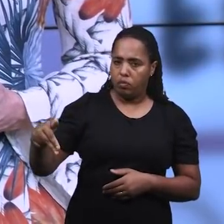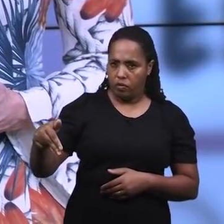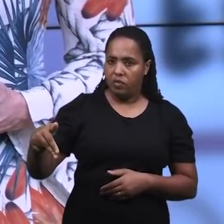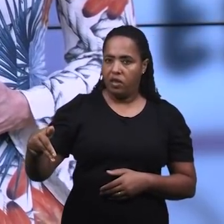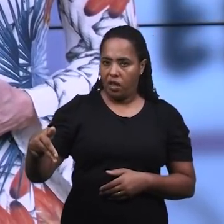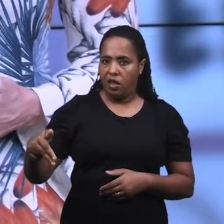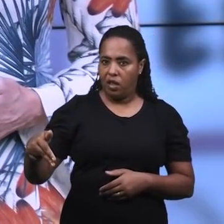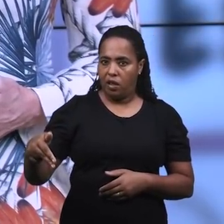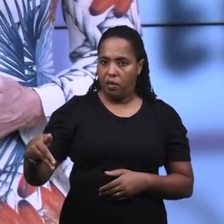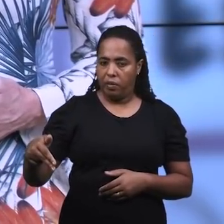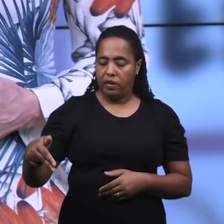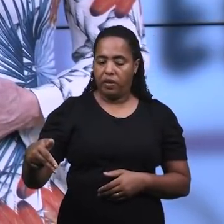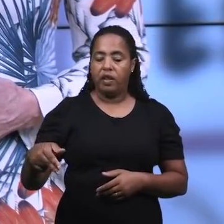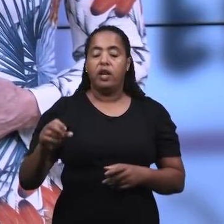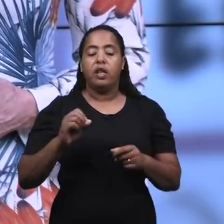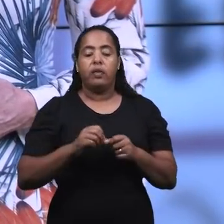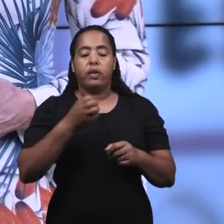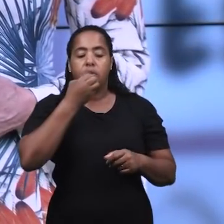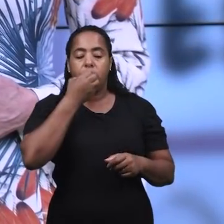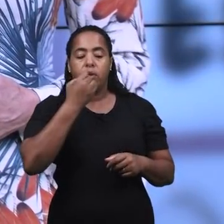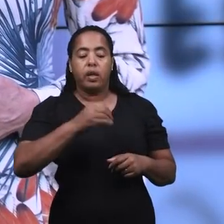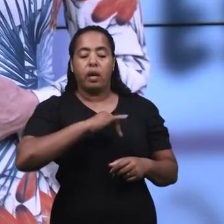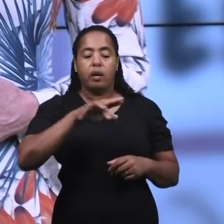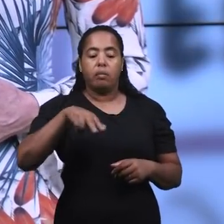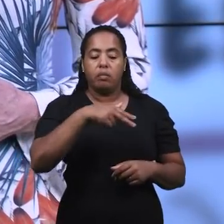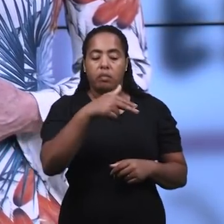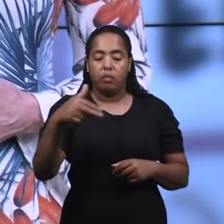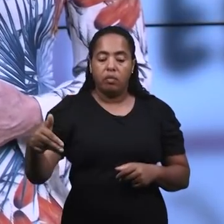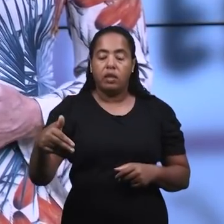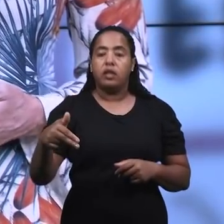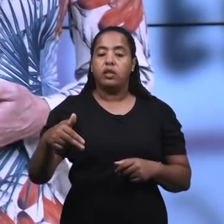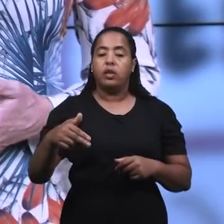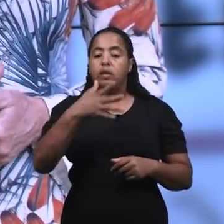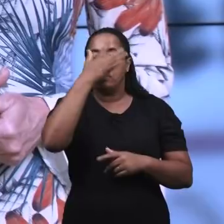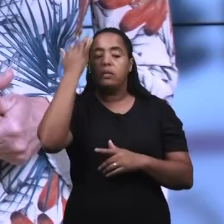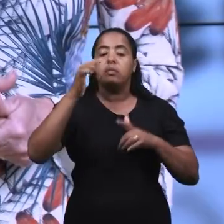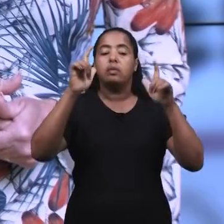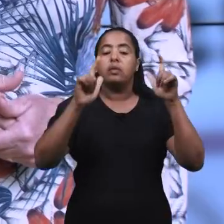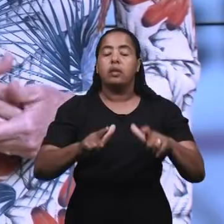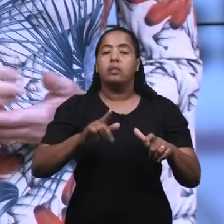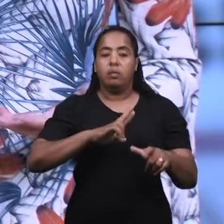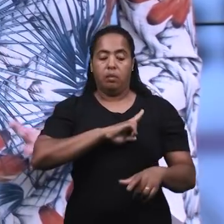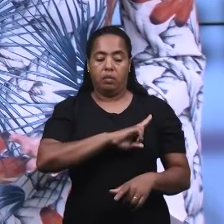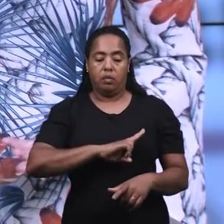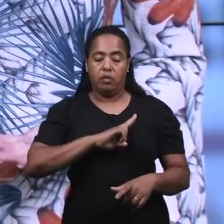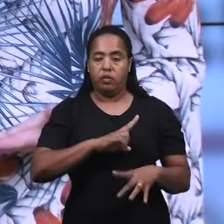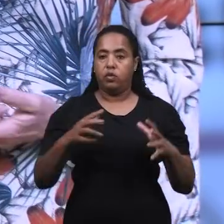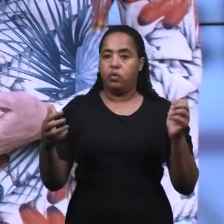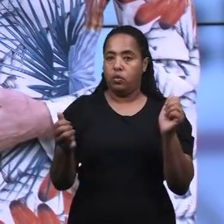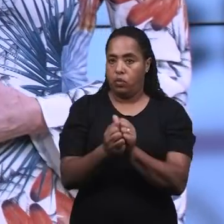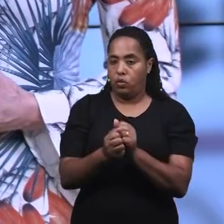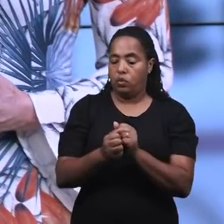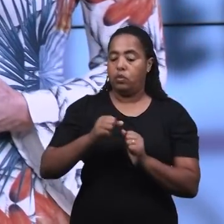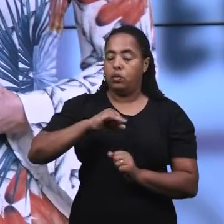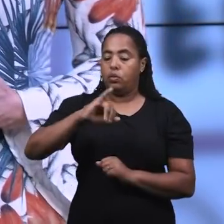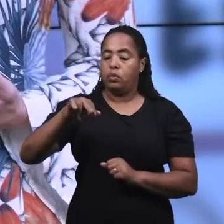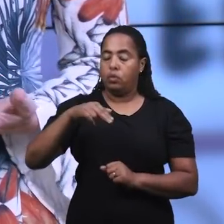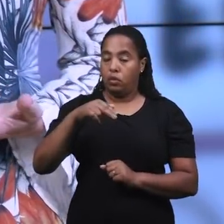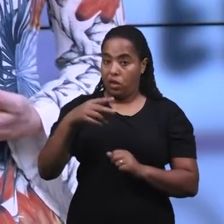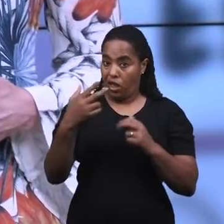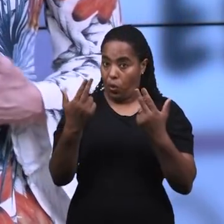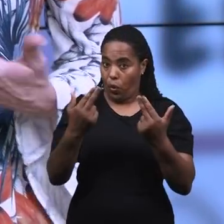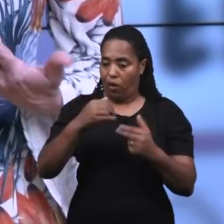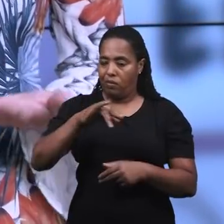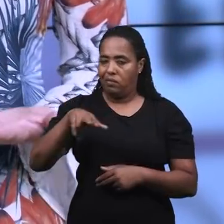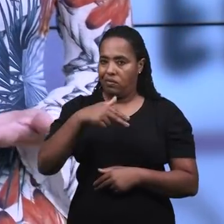e fez o que era bom para ele e para os habitantes da cidade de Nínive. Como Jonas, somos